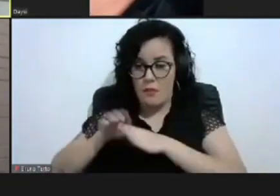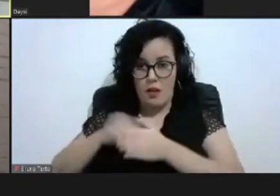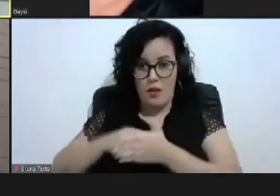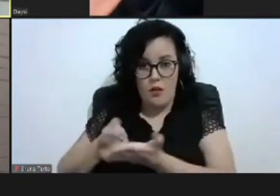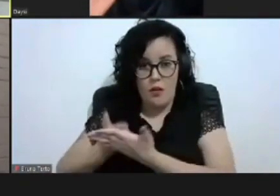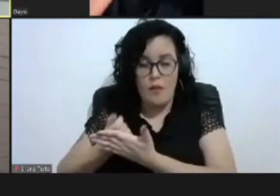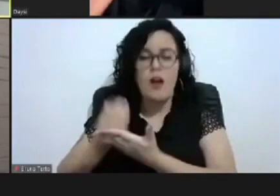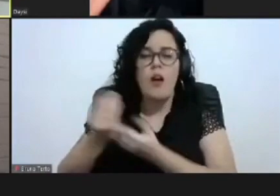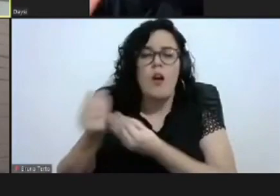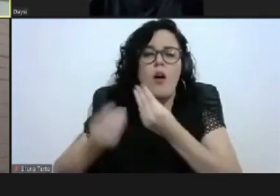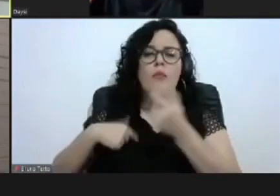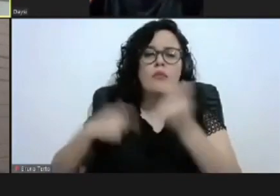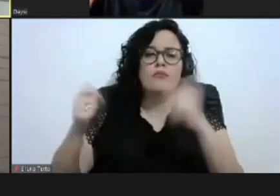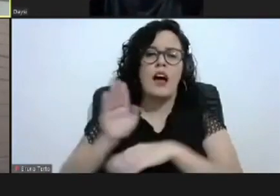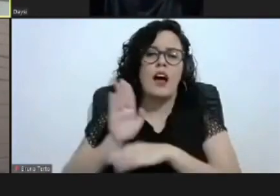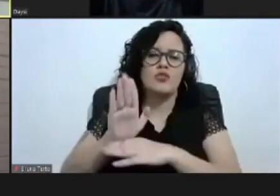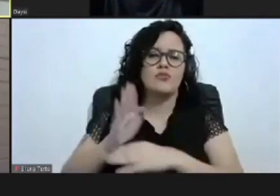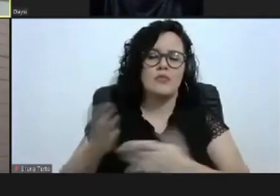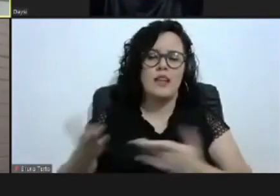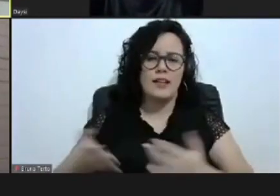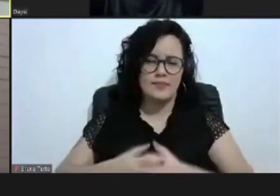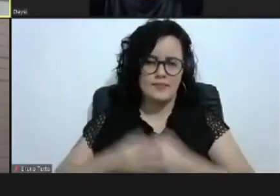pode ajudar nessa reação.